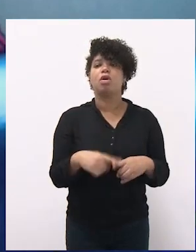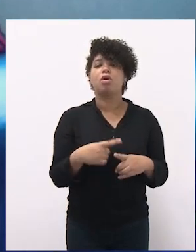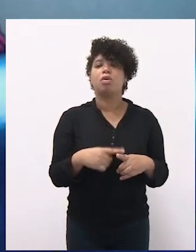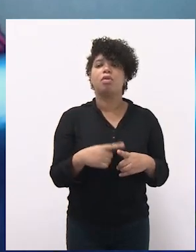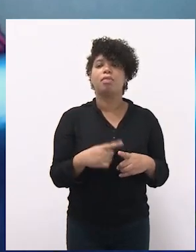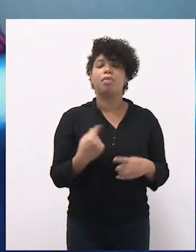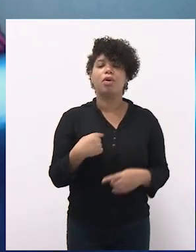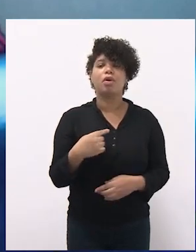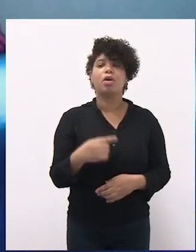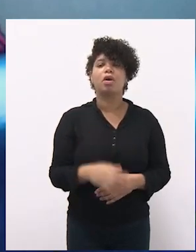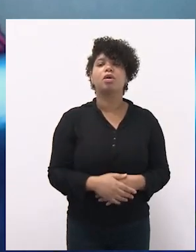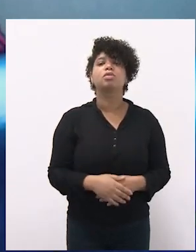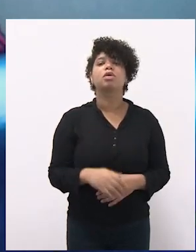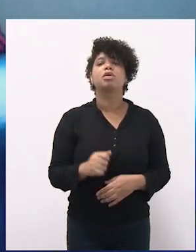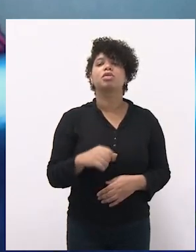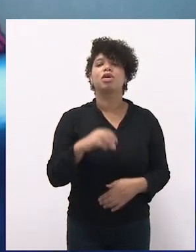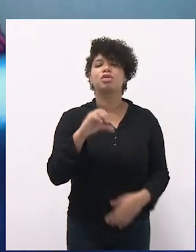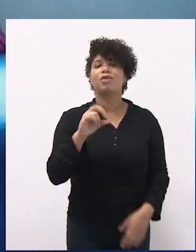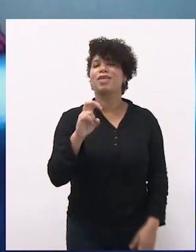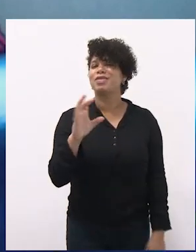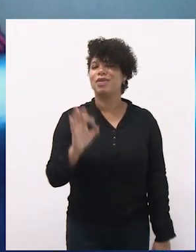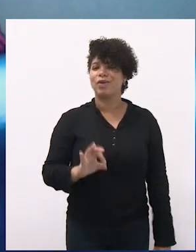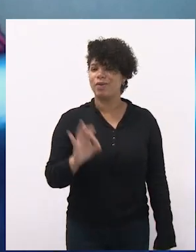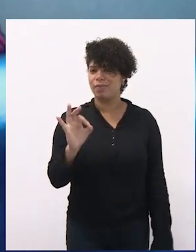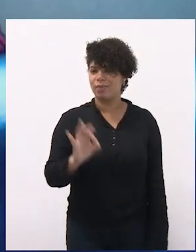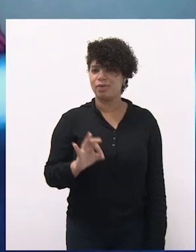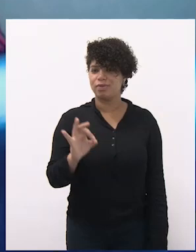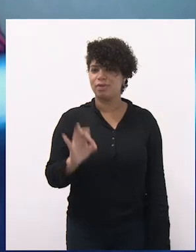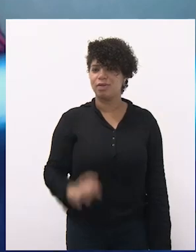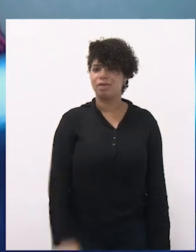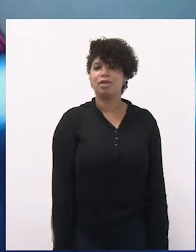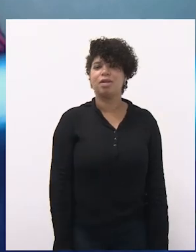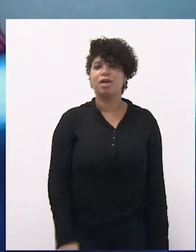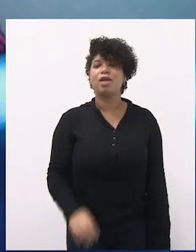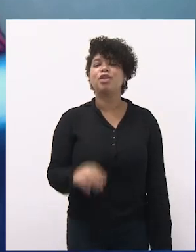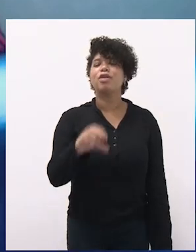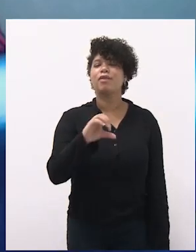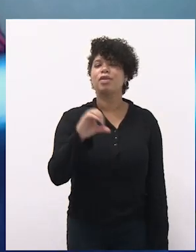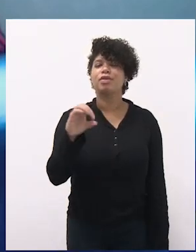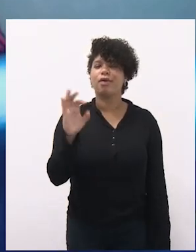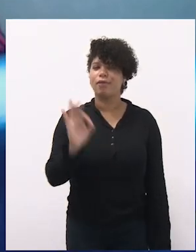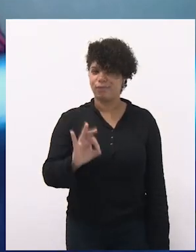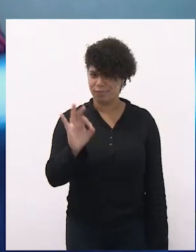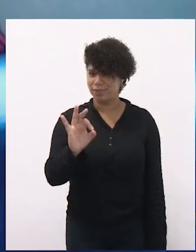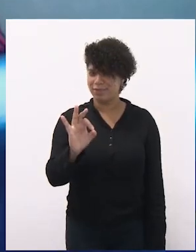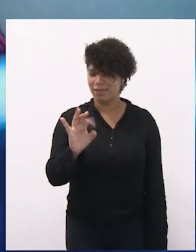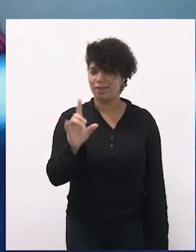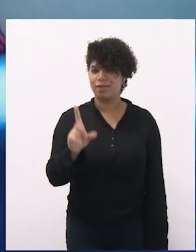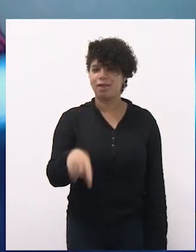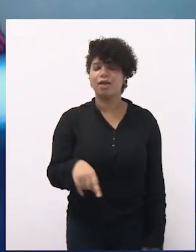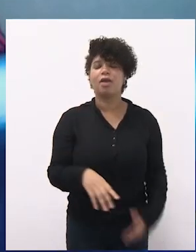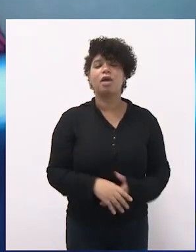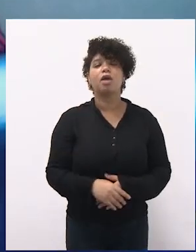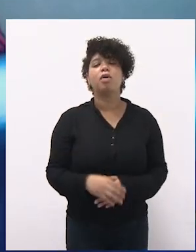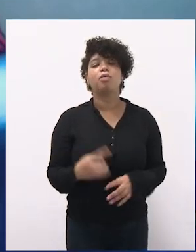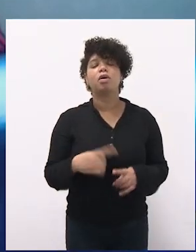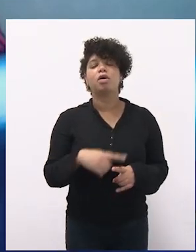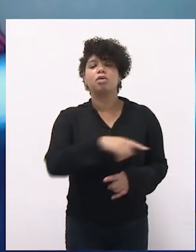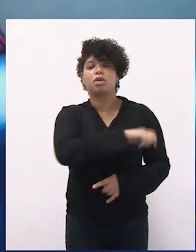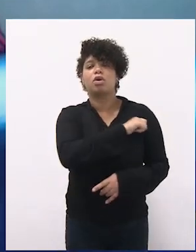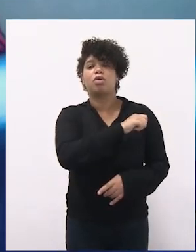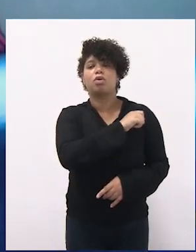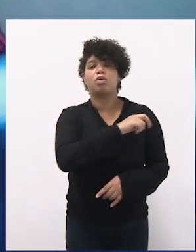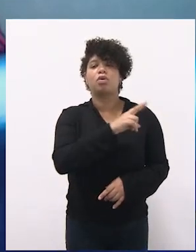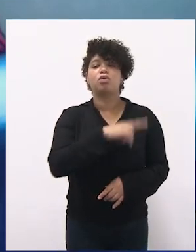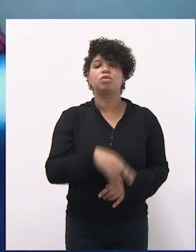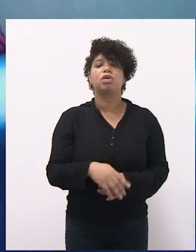encontrada, eu posso garantir que 95% dos casos, não, eu vou colocar 99% dos casos, é porque o aluno está usando